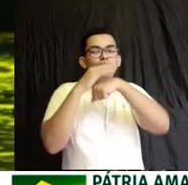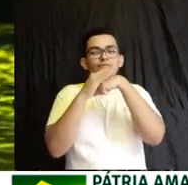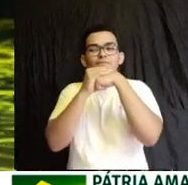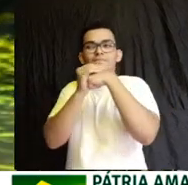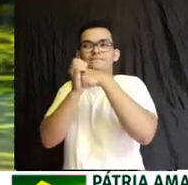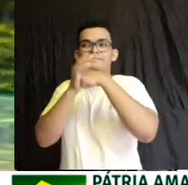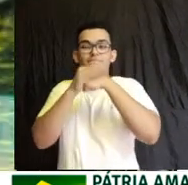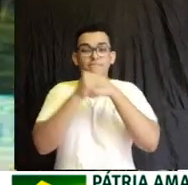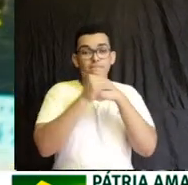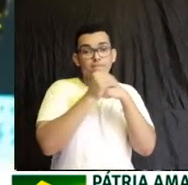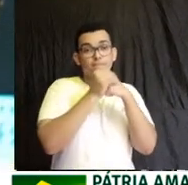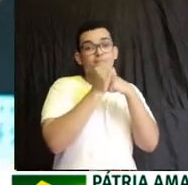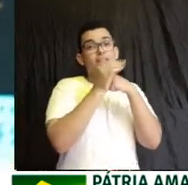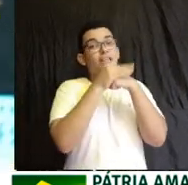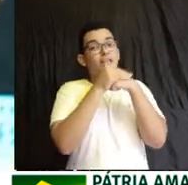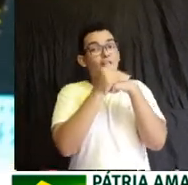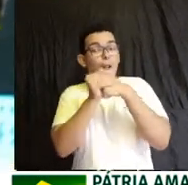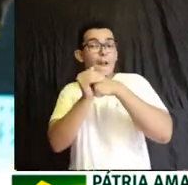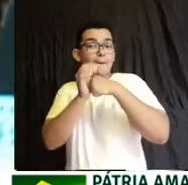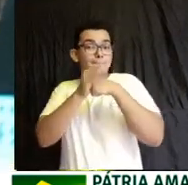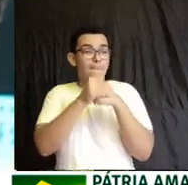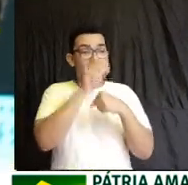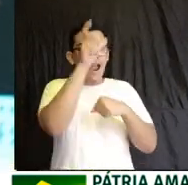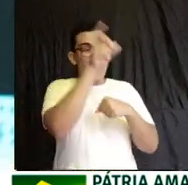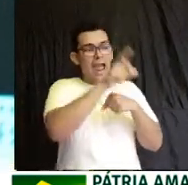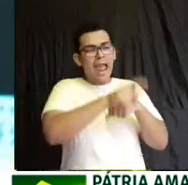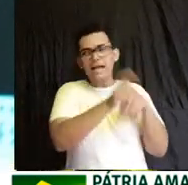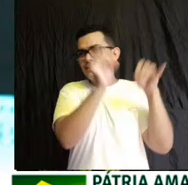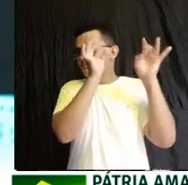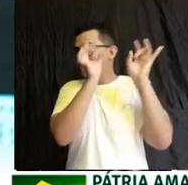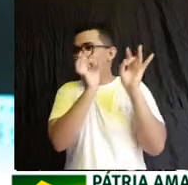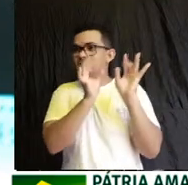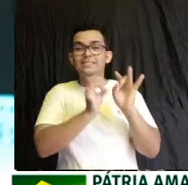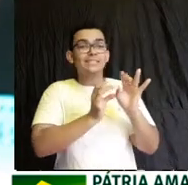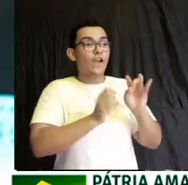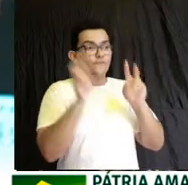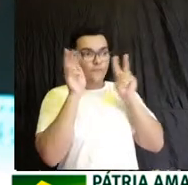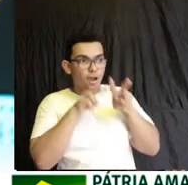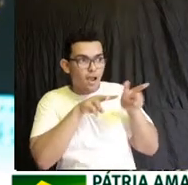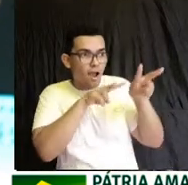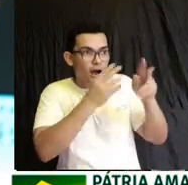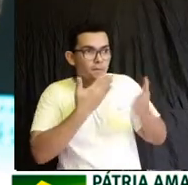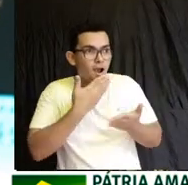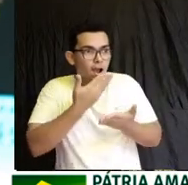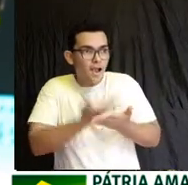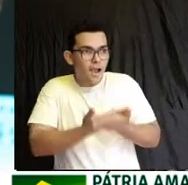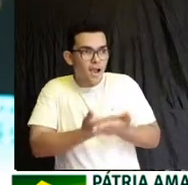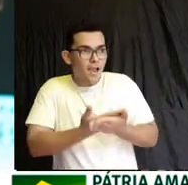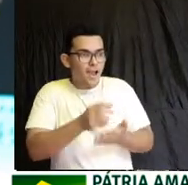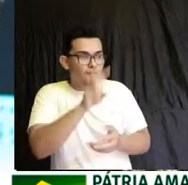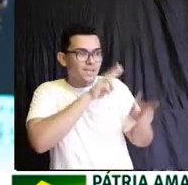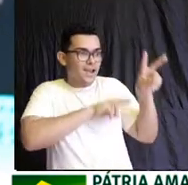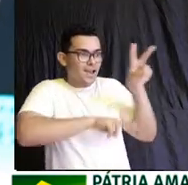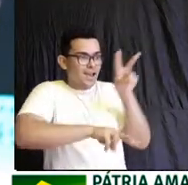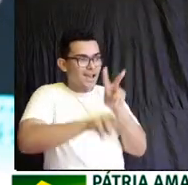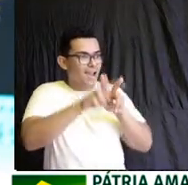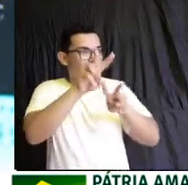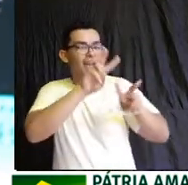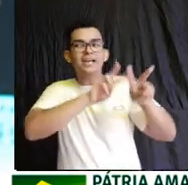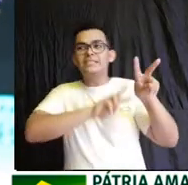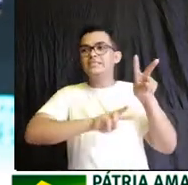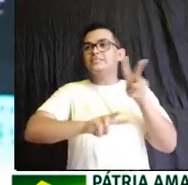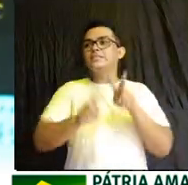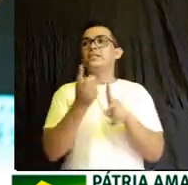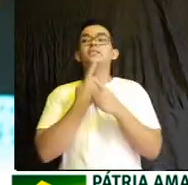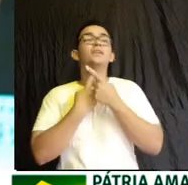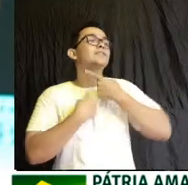caju. Saliva doce, doce, bebe de urussu. Linda morena, fruta de vez temporana. Caldo de cana